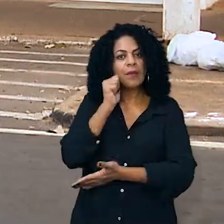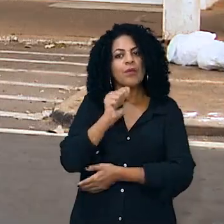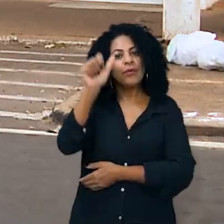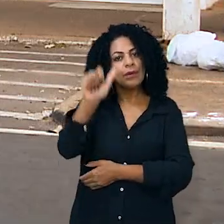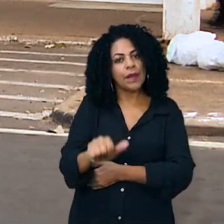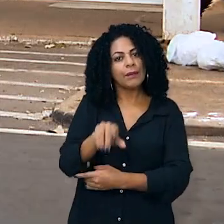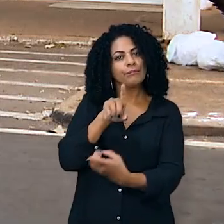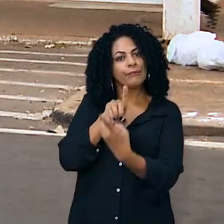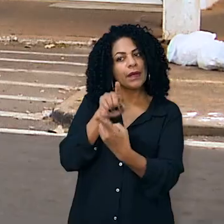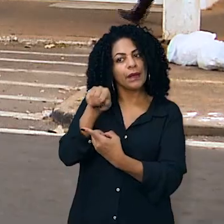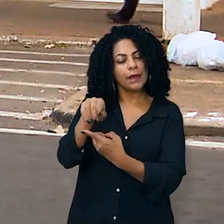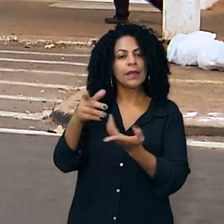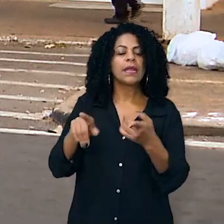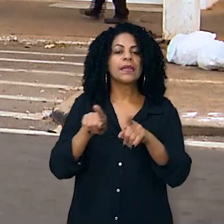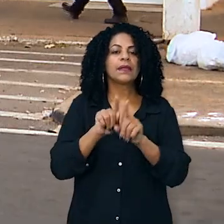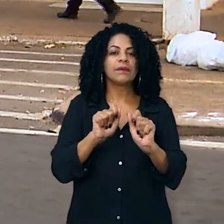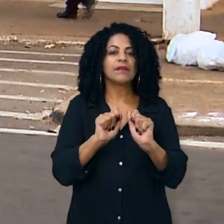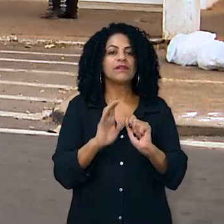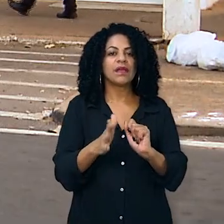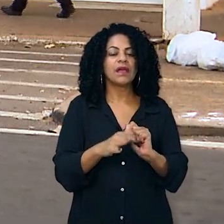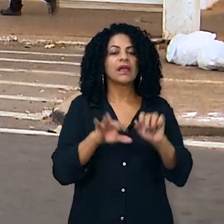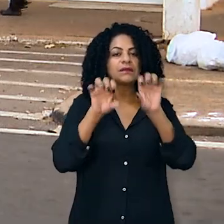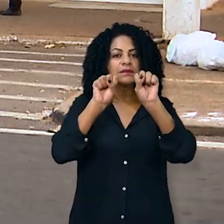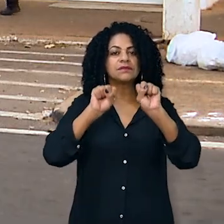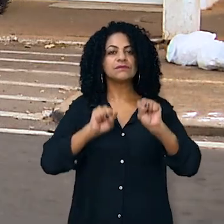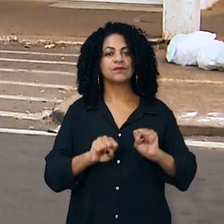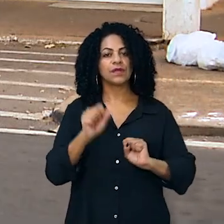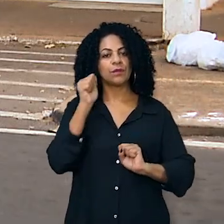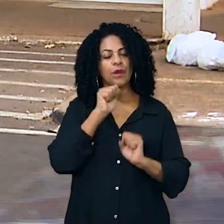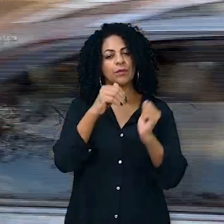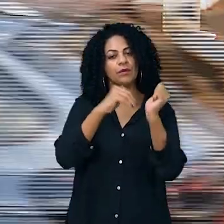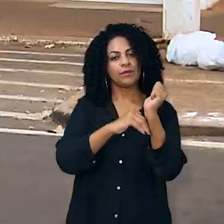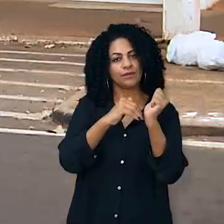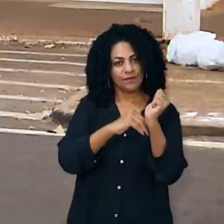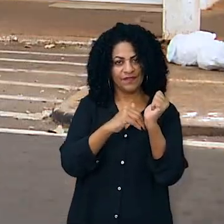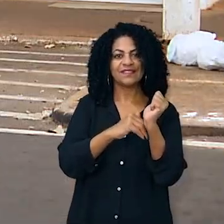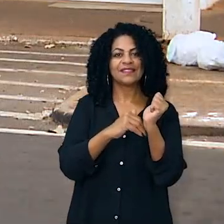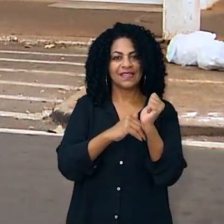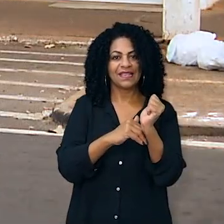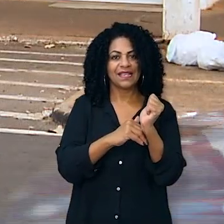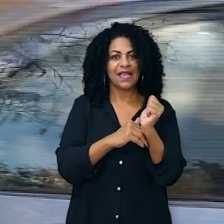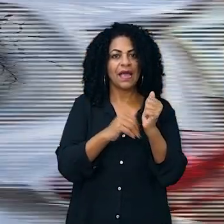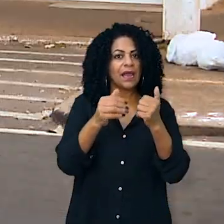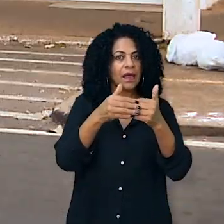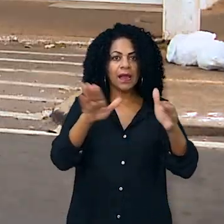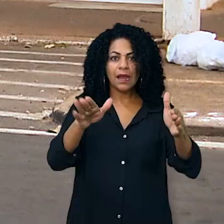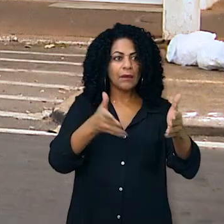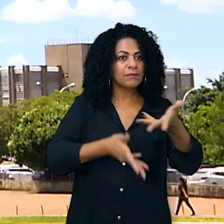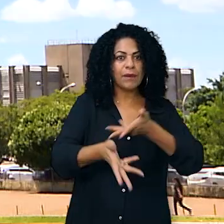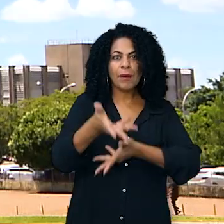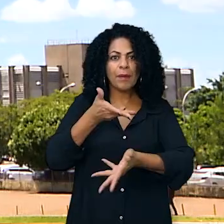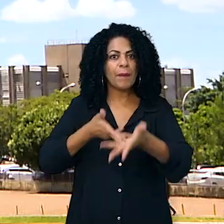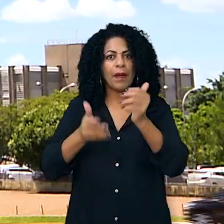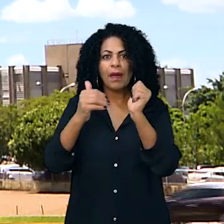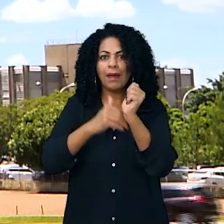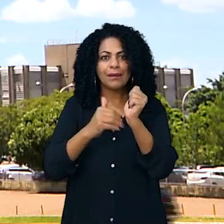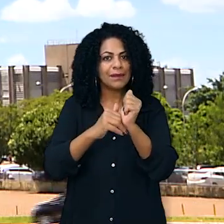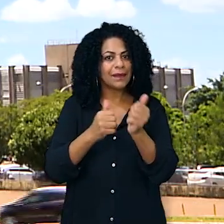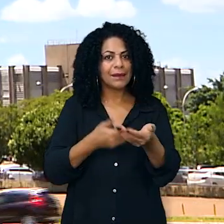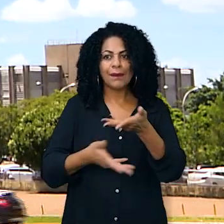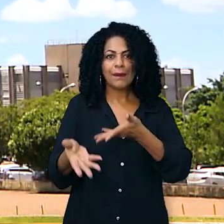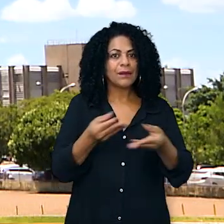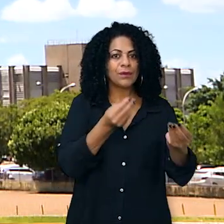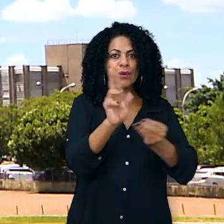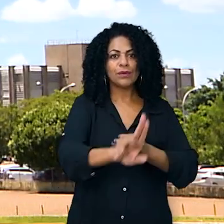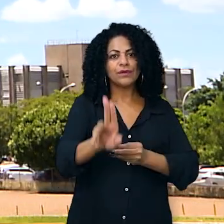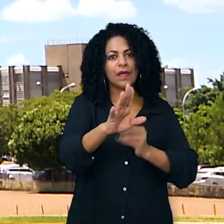A decisão foi tomada com base em testemunhos de que a senha da supervisora era amplamente compartilhada. Outro ponto